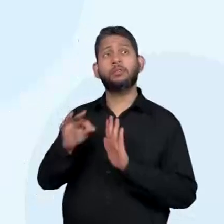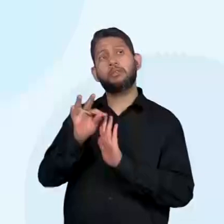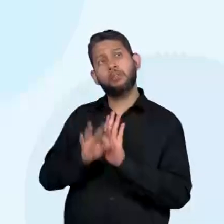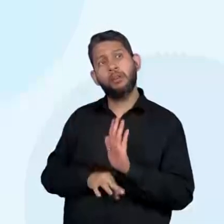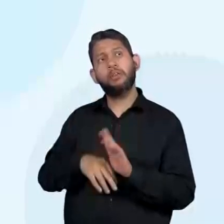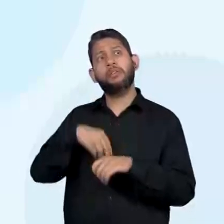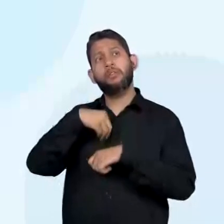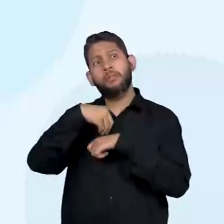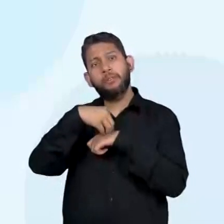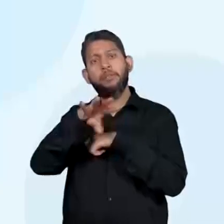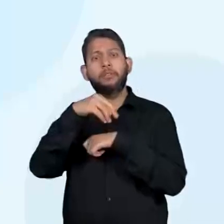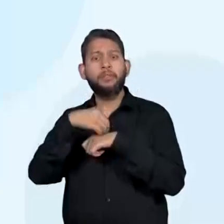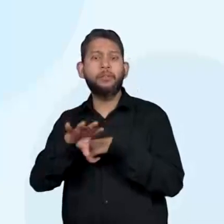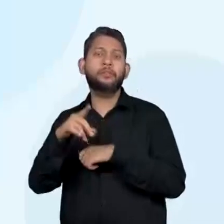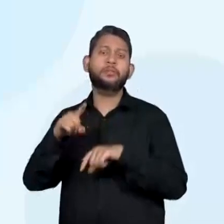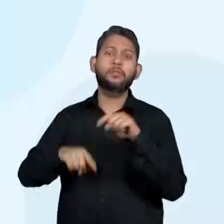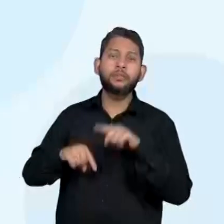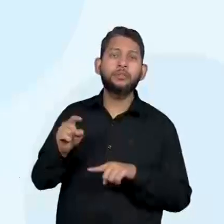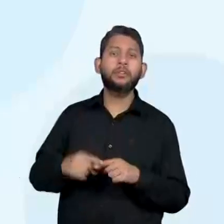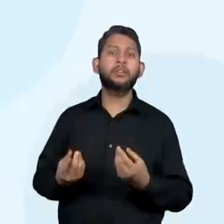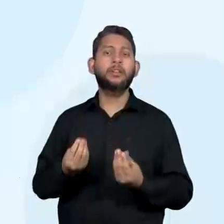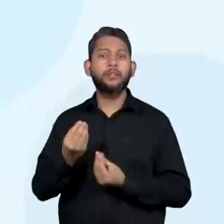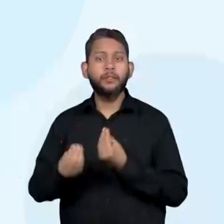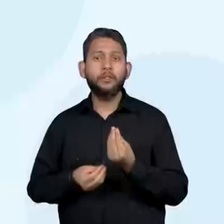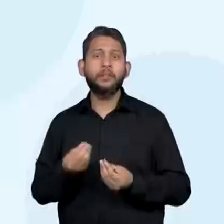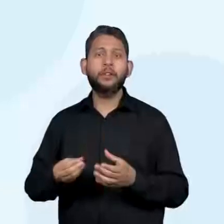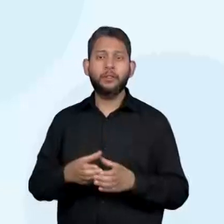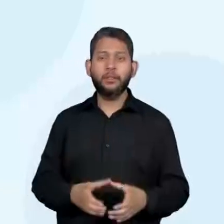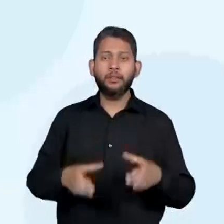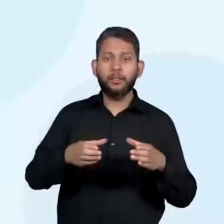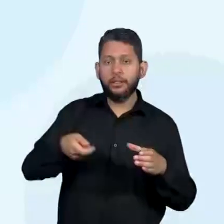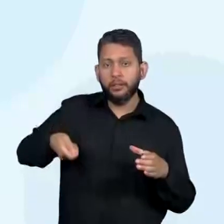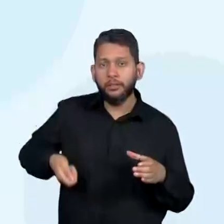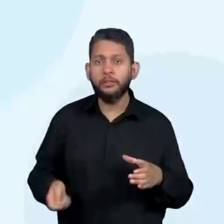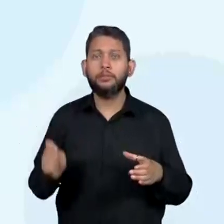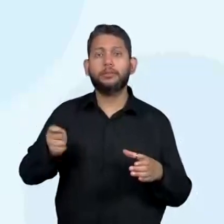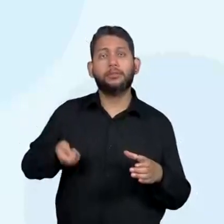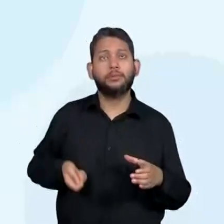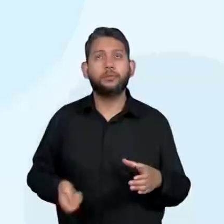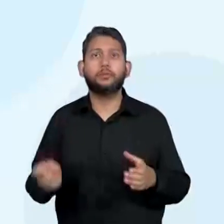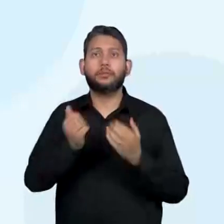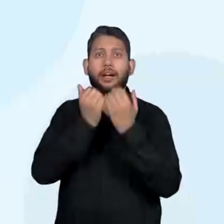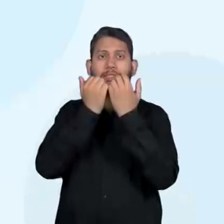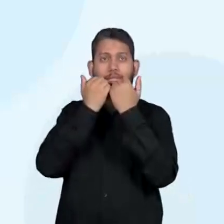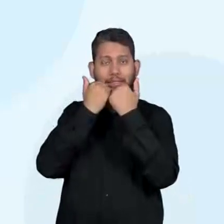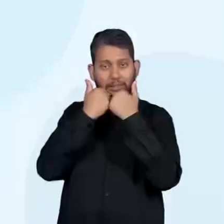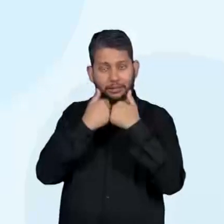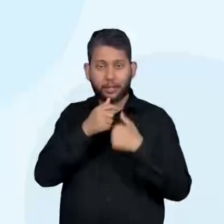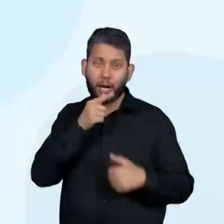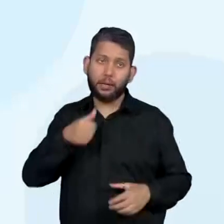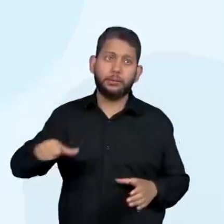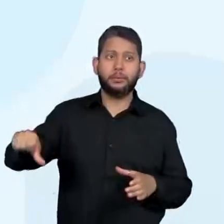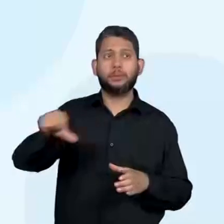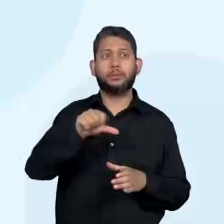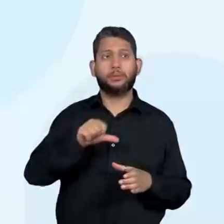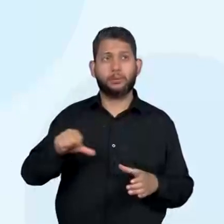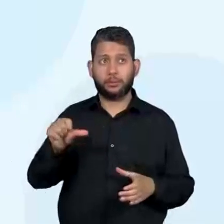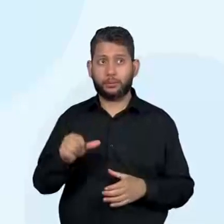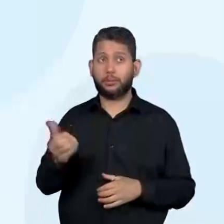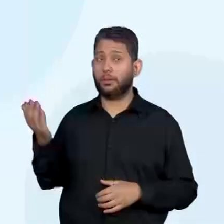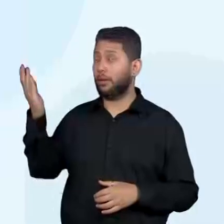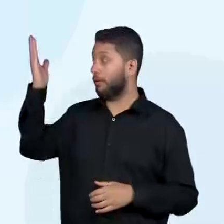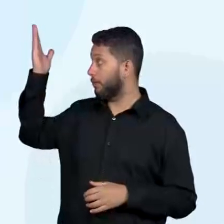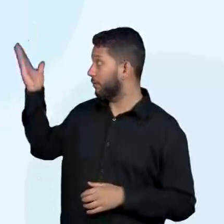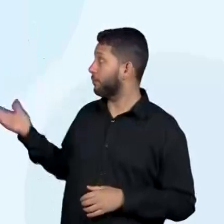aqui mostrando os materiais, como fazer esse experimento. E você vai precisar para isso de quais